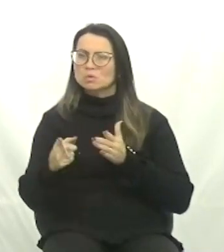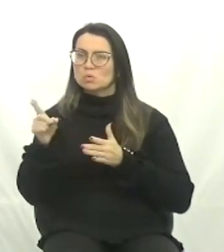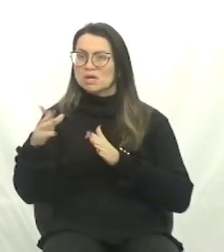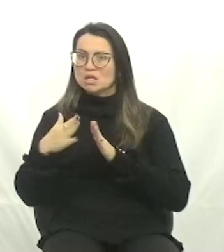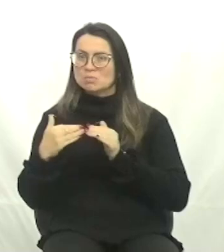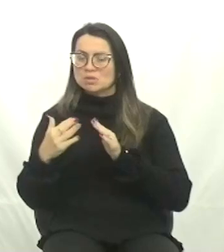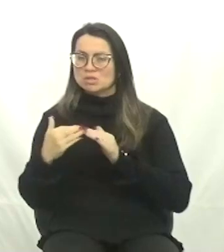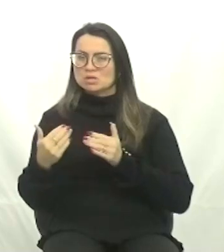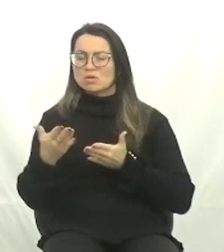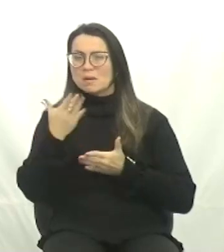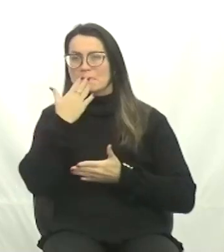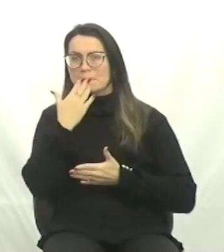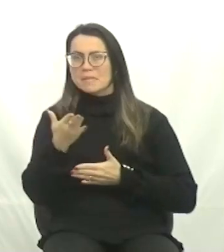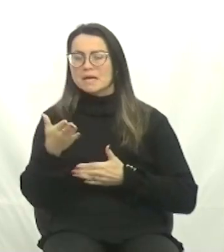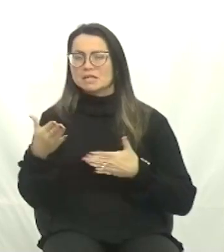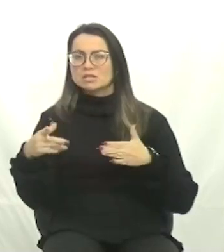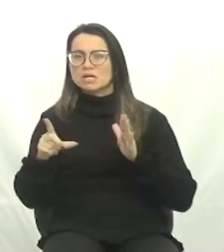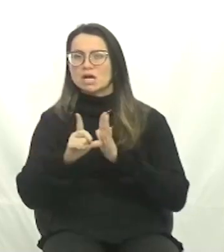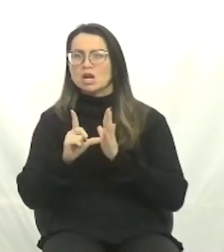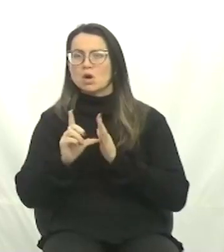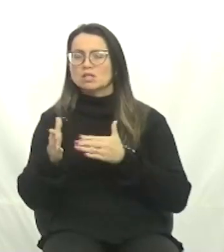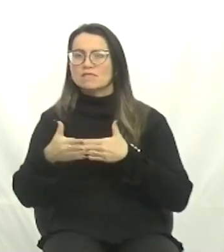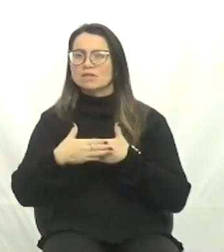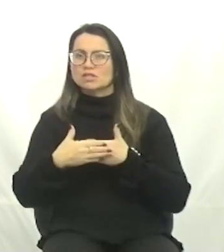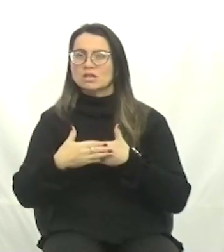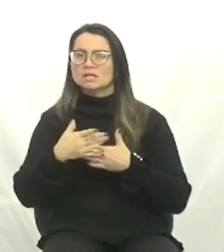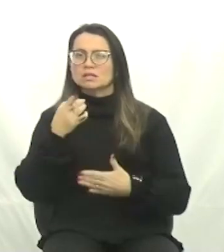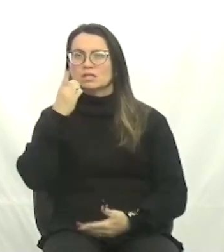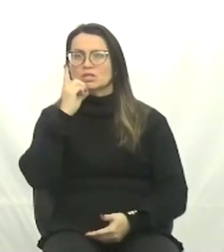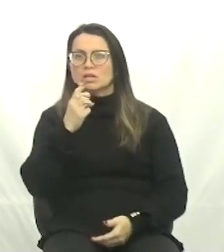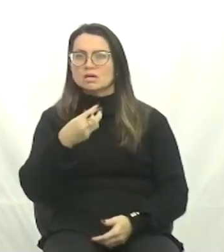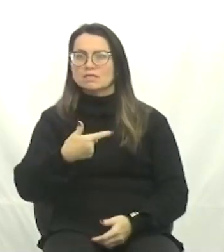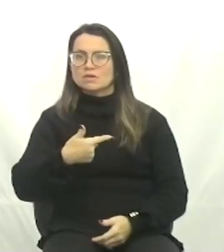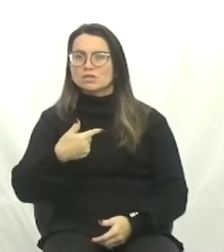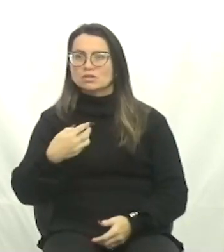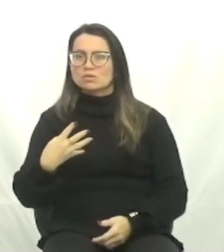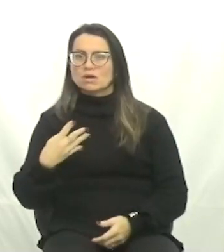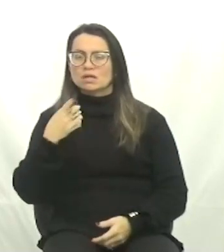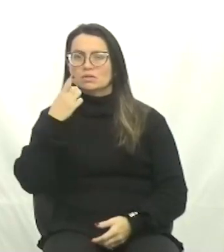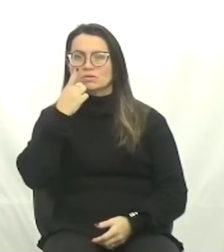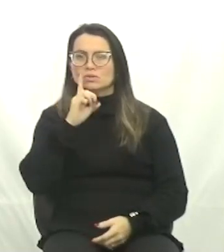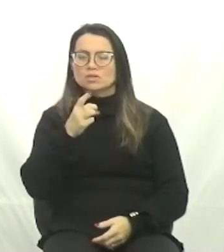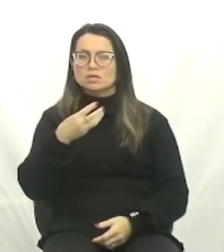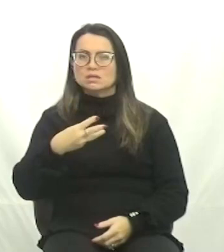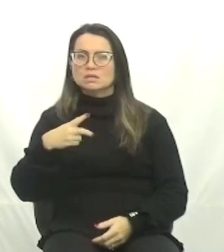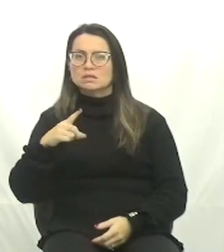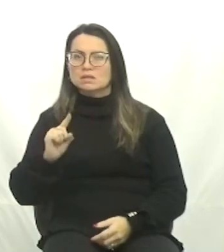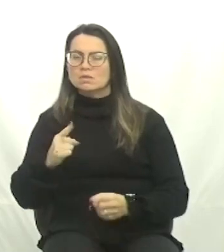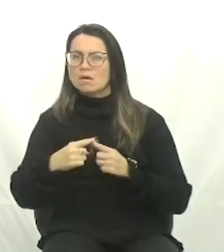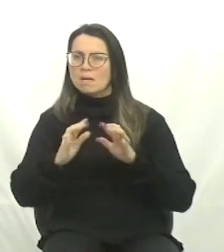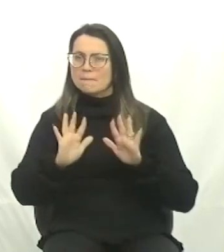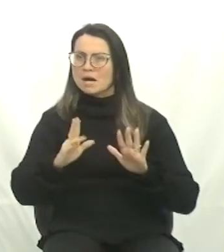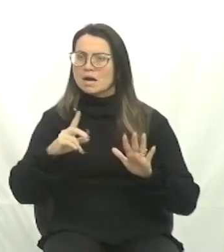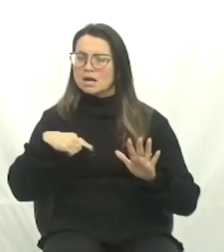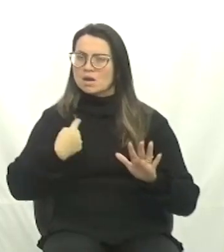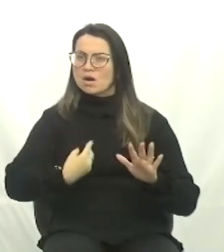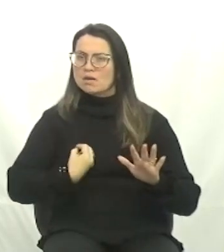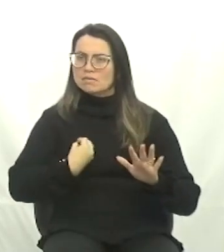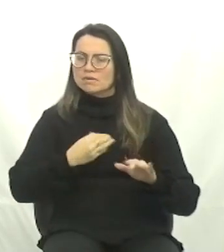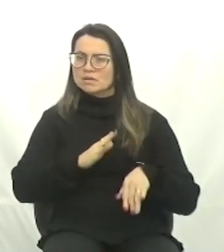comércio fechado no dia 24 e no dia 31 de dezembro, né? Sendo que nós estamos vivendo um momento em